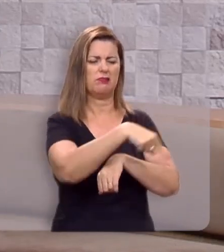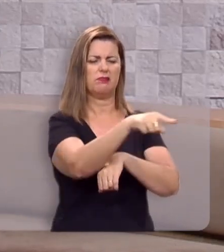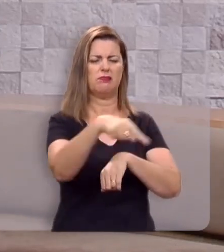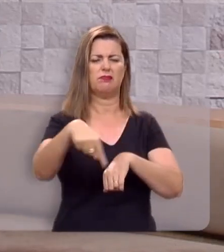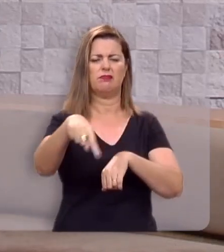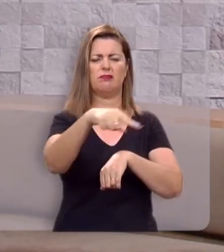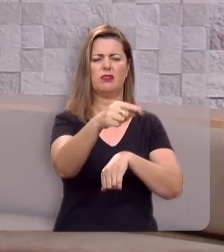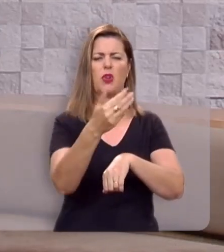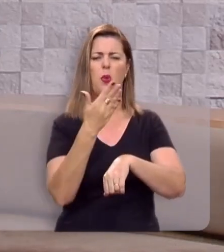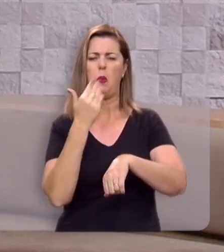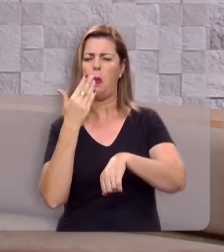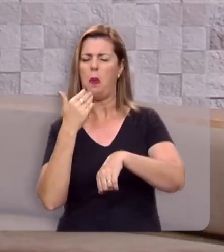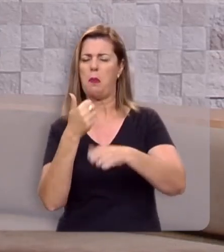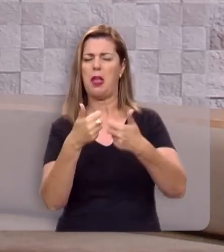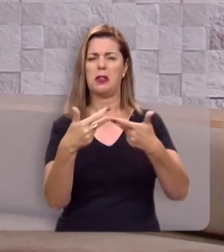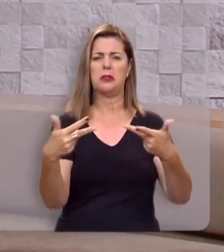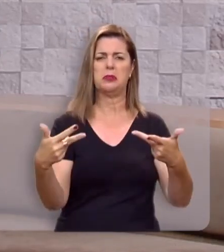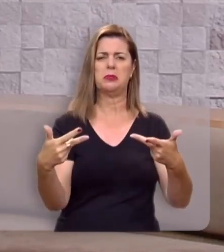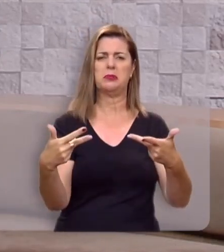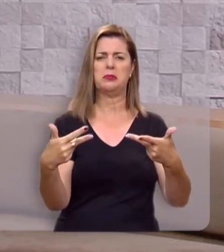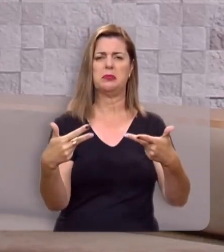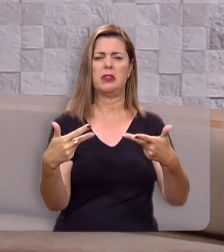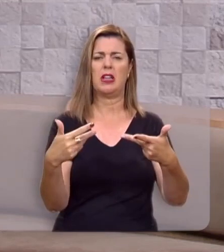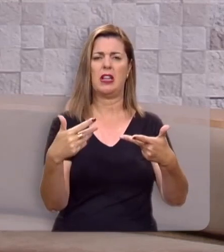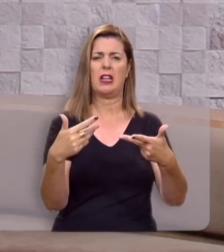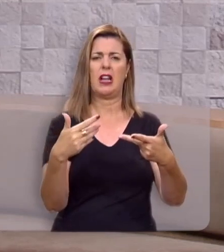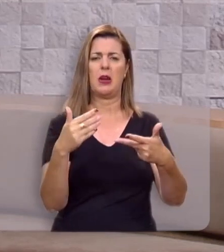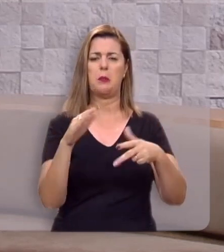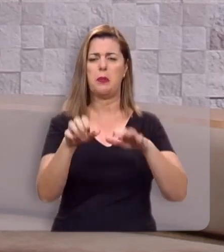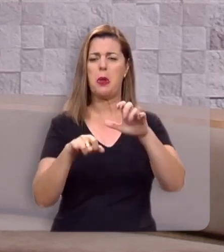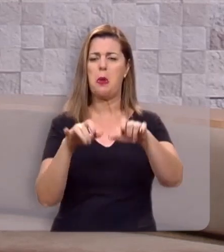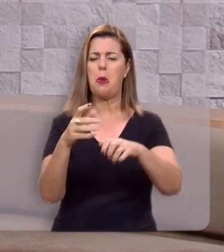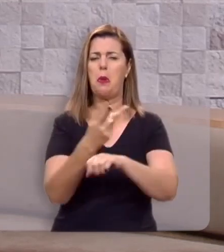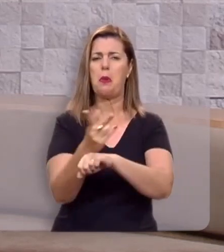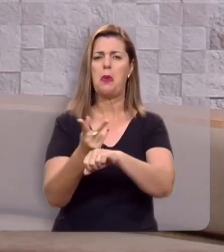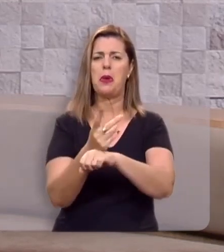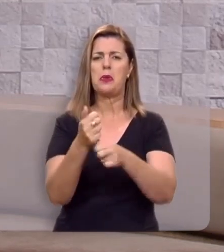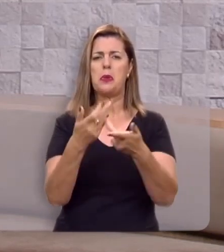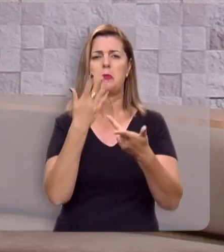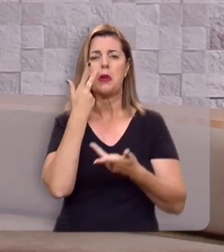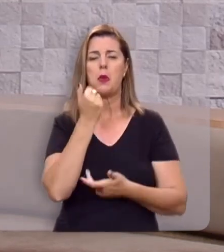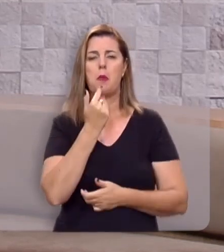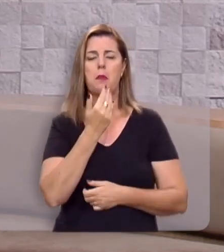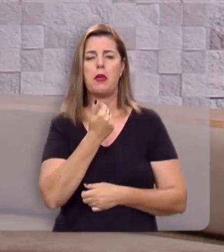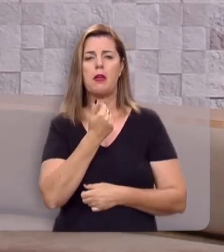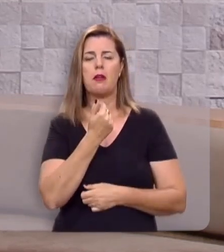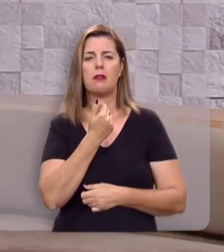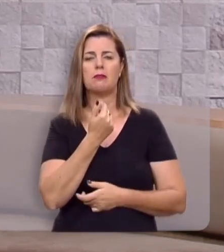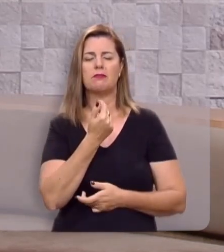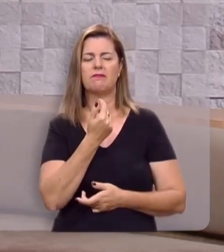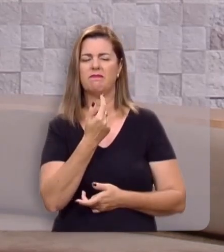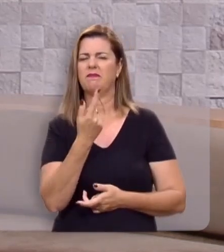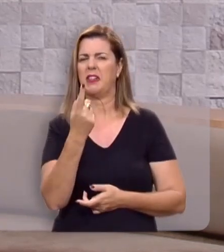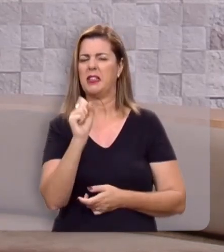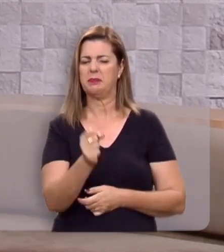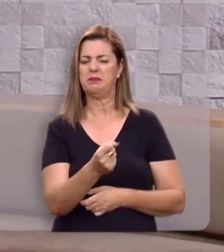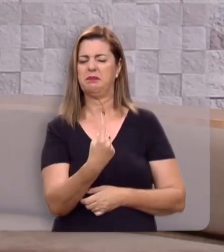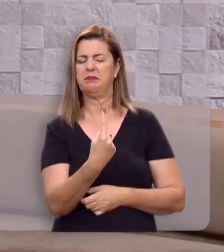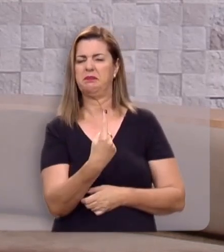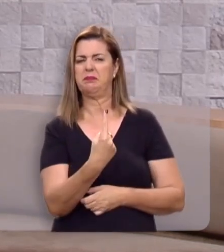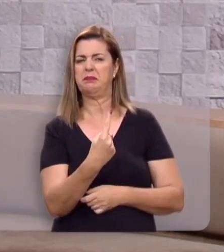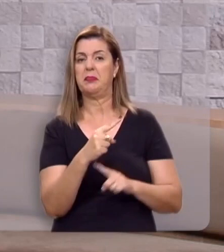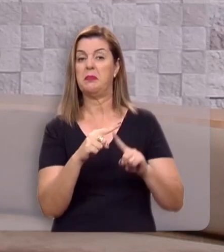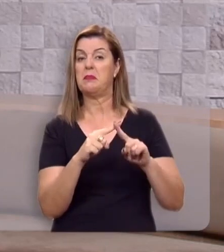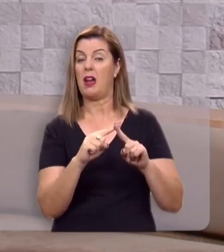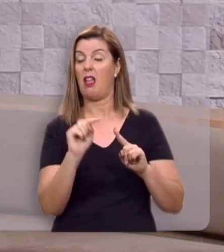circulavam pelas ruas famintos, à cata de algo para comer, dá repulsa a isso. Mas